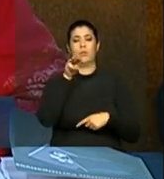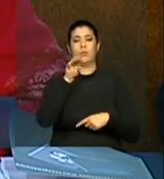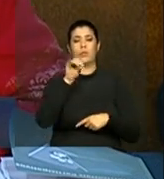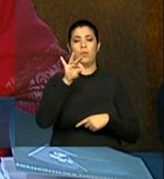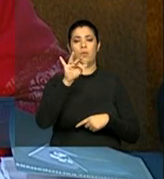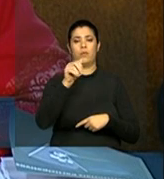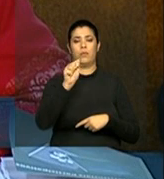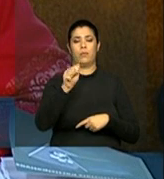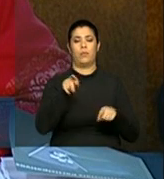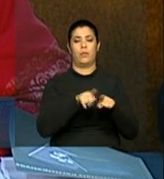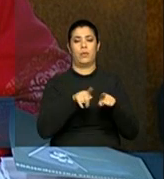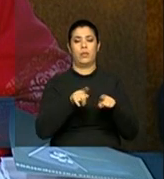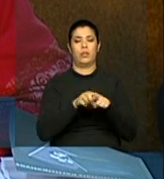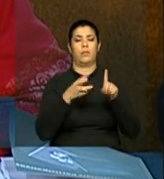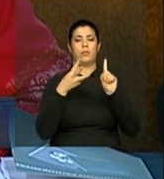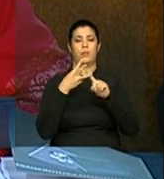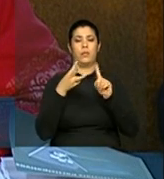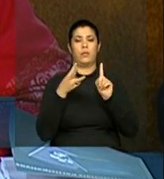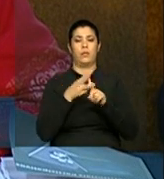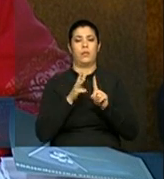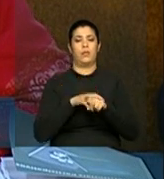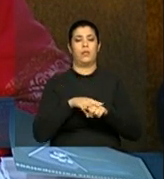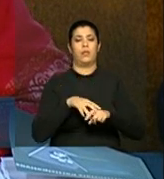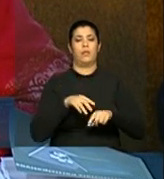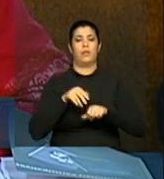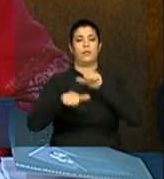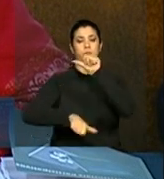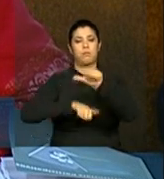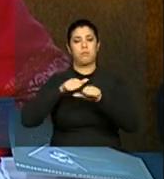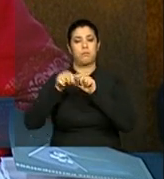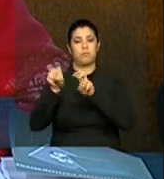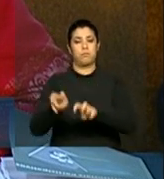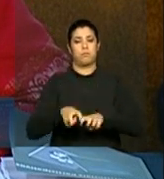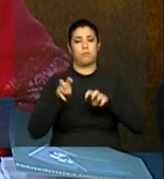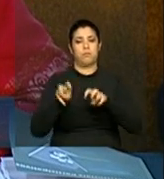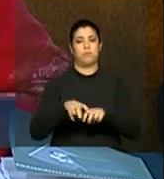e a reforma agrária, não é?